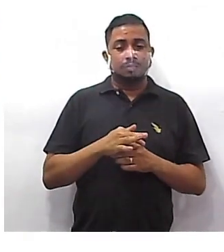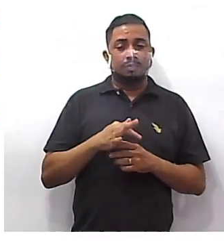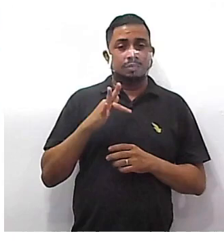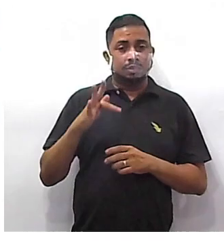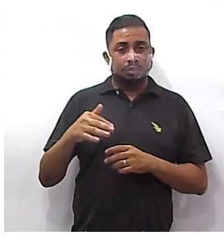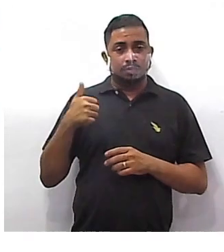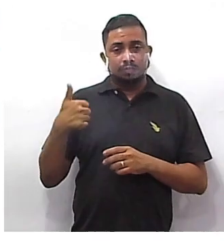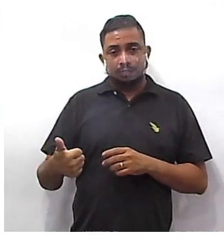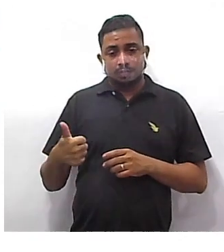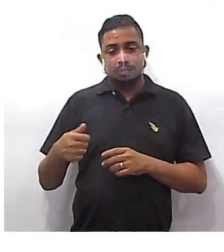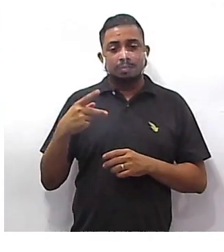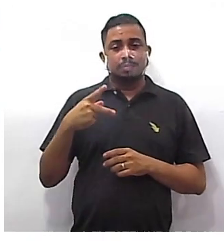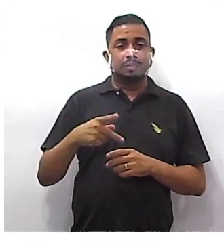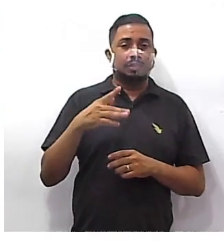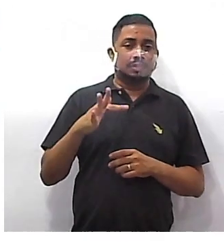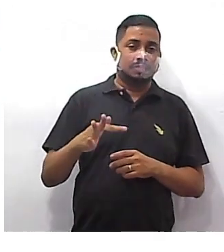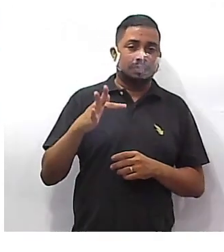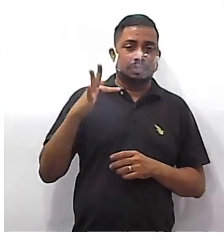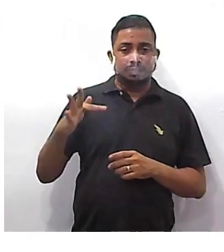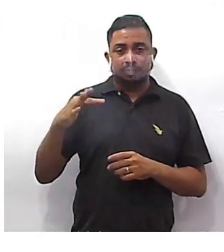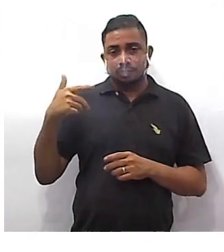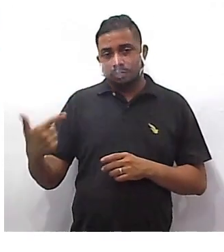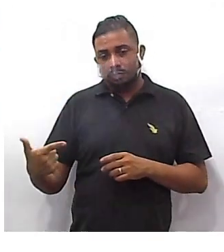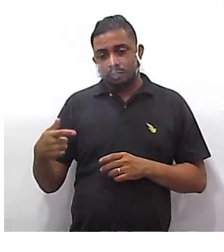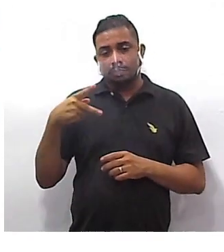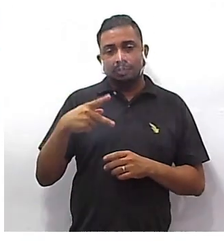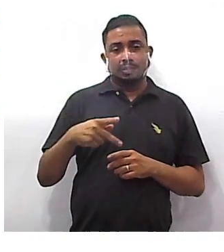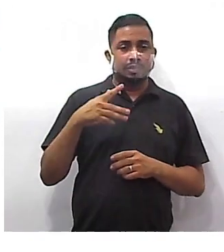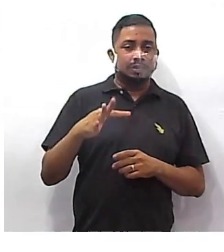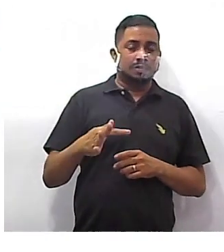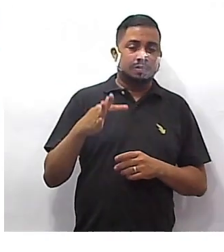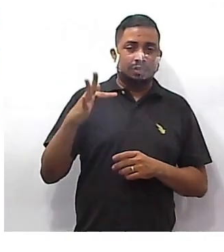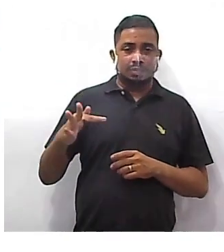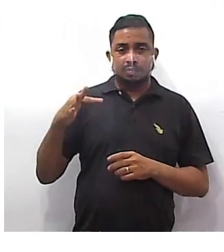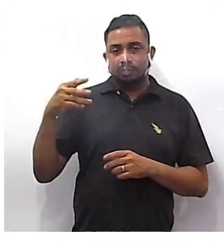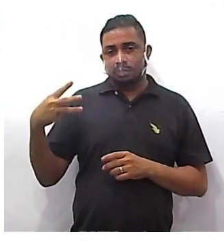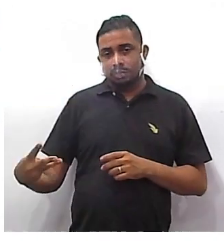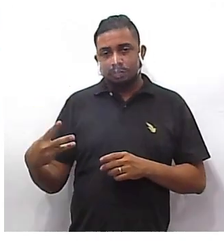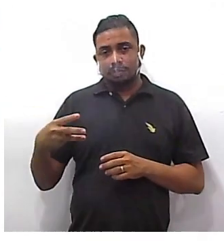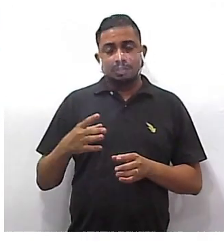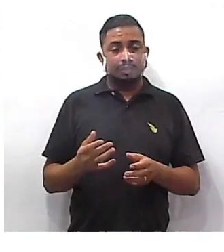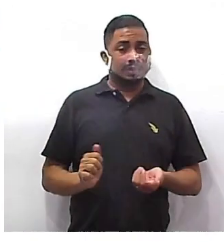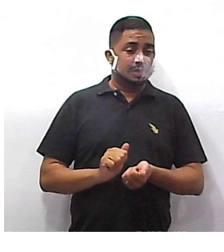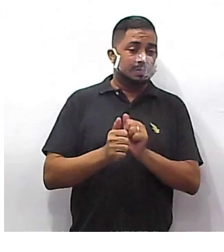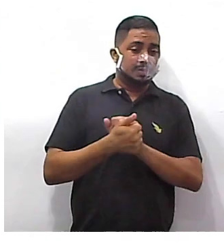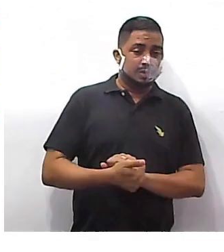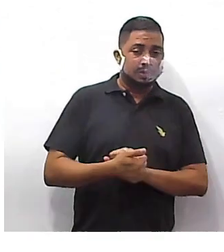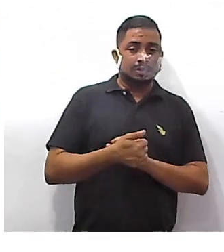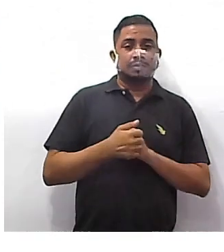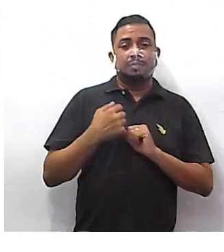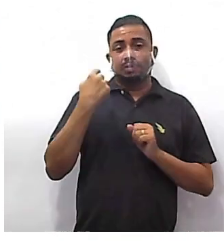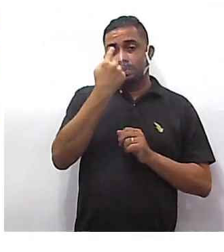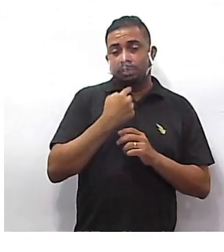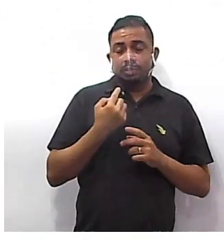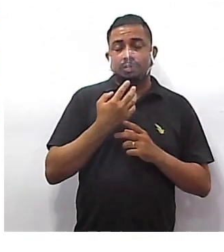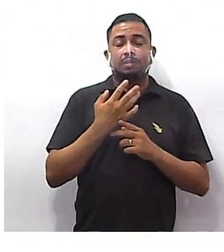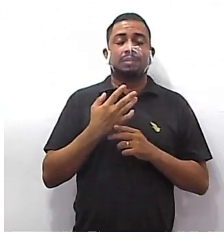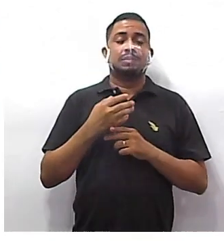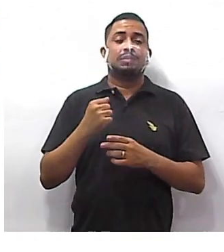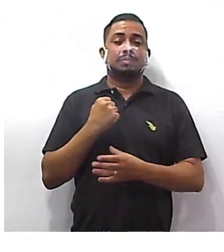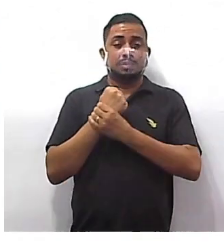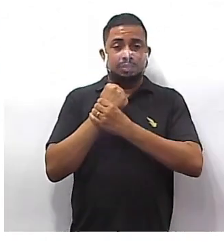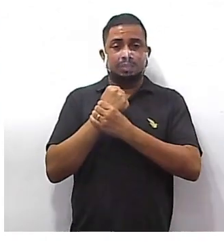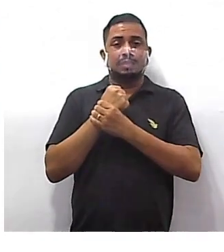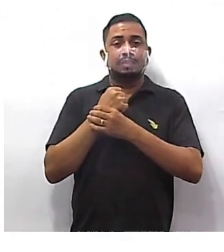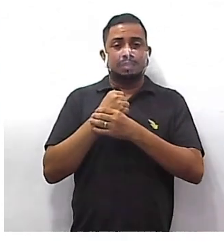PFF1, PFF2, PFF3, com adaptação facial de proteção,